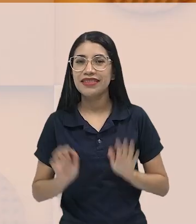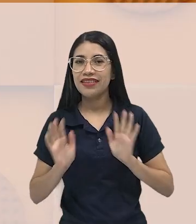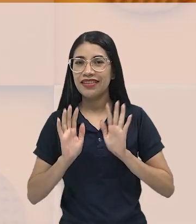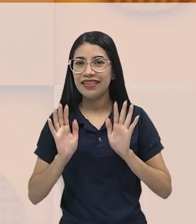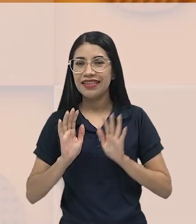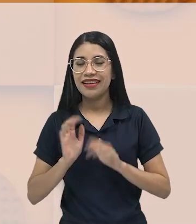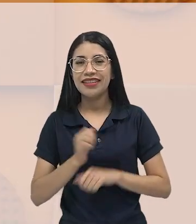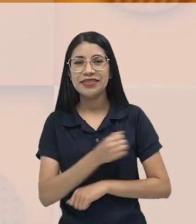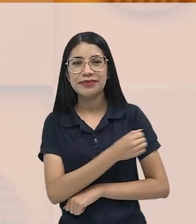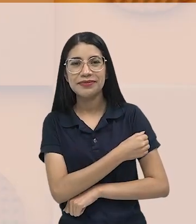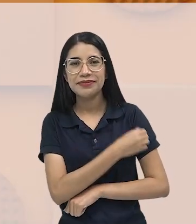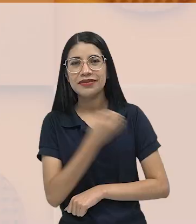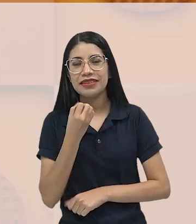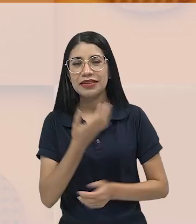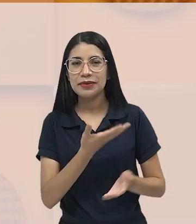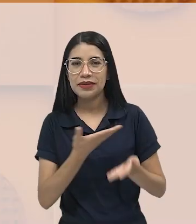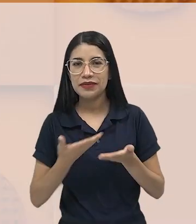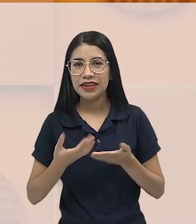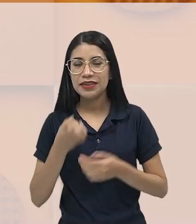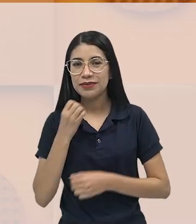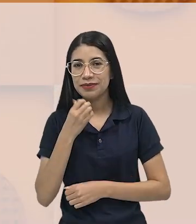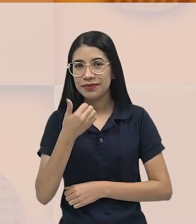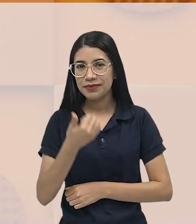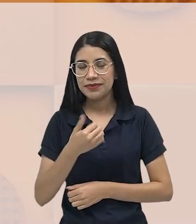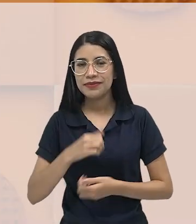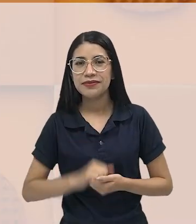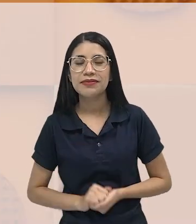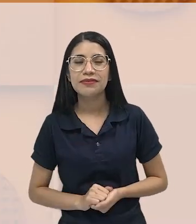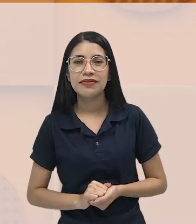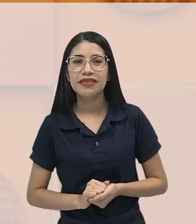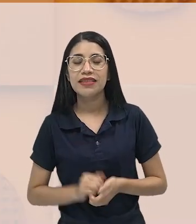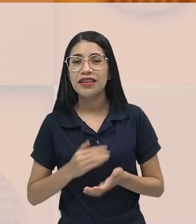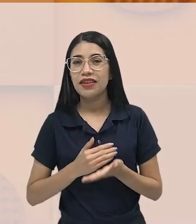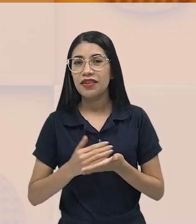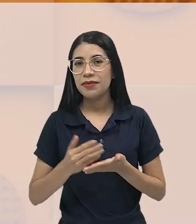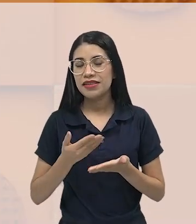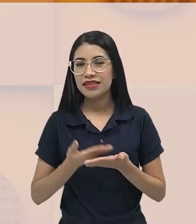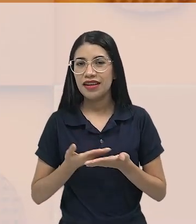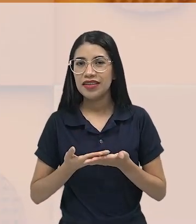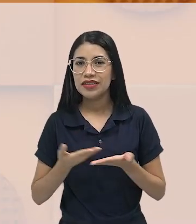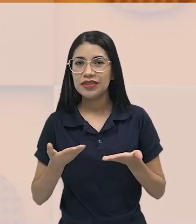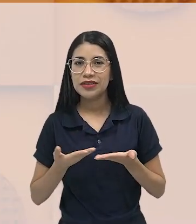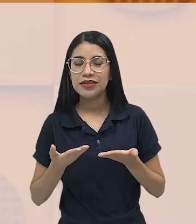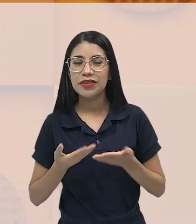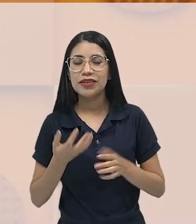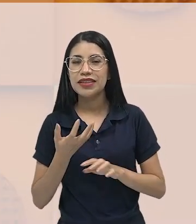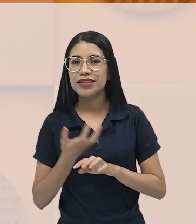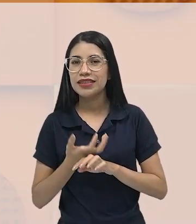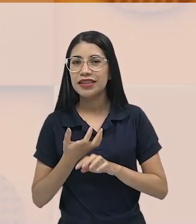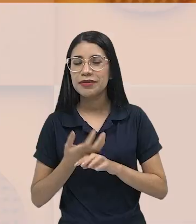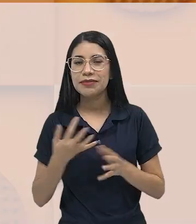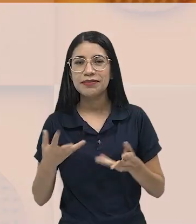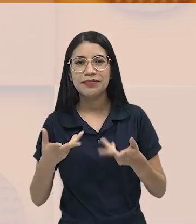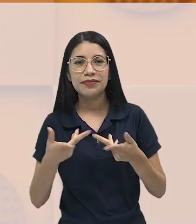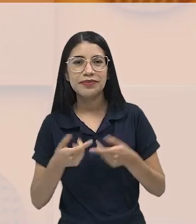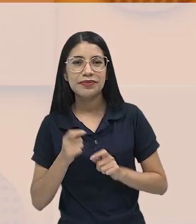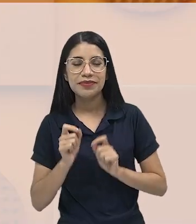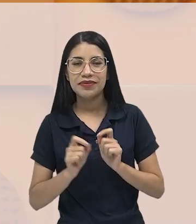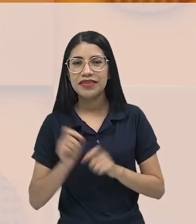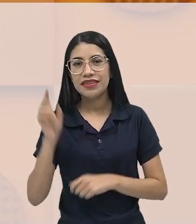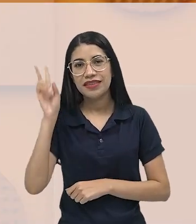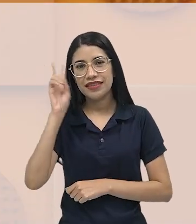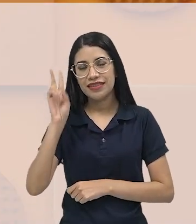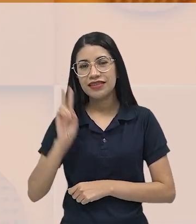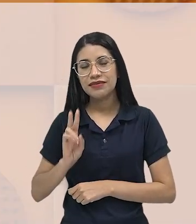Olá, sejam muito bem-vindos, tudo bem com vocês? Vamos dar início, a mais uma aula deste que é o melhor componente de todos,